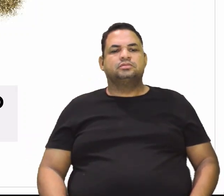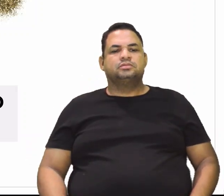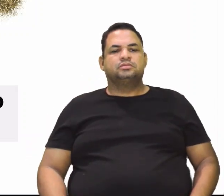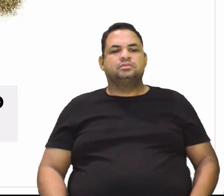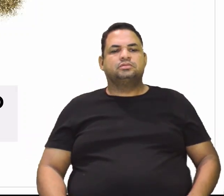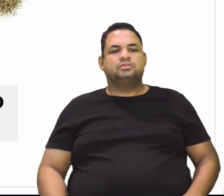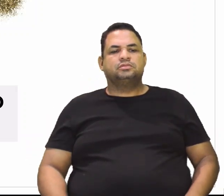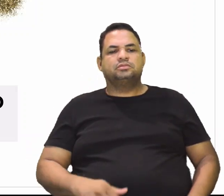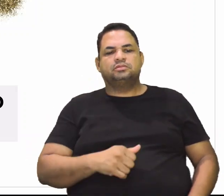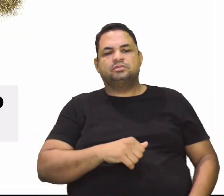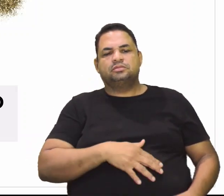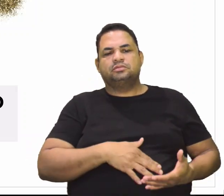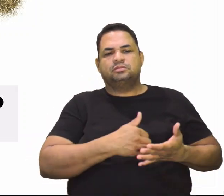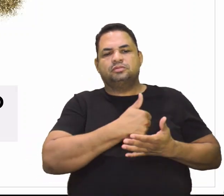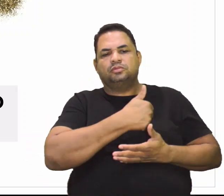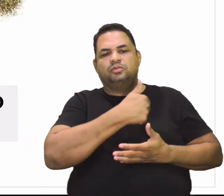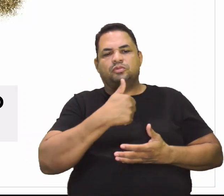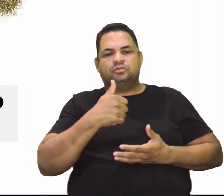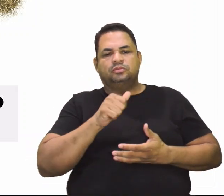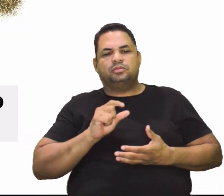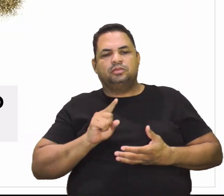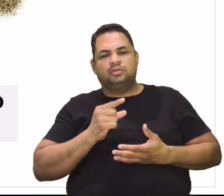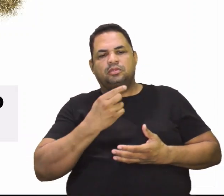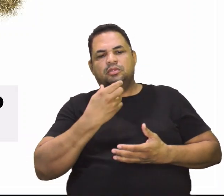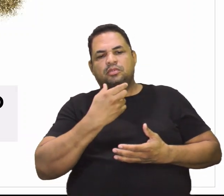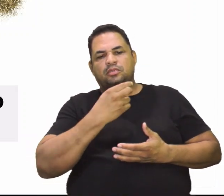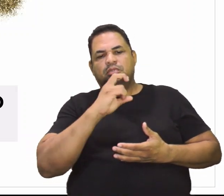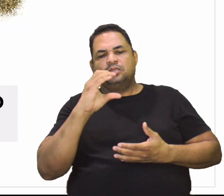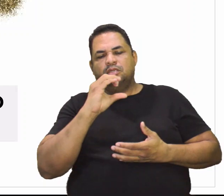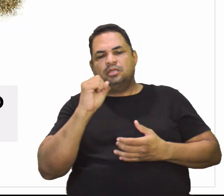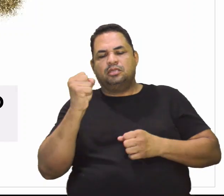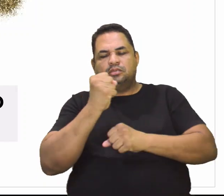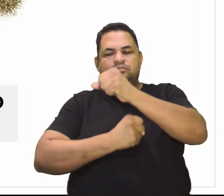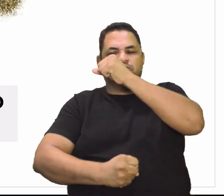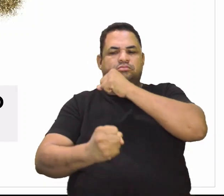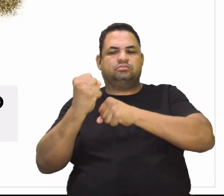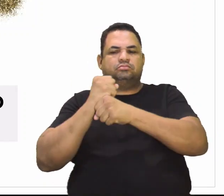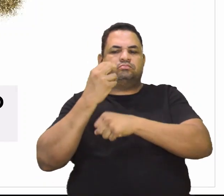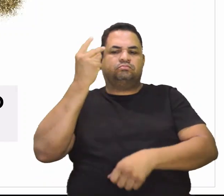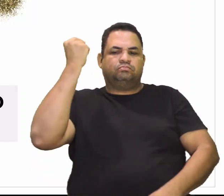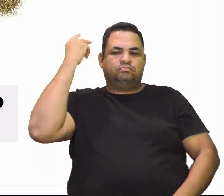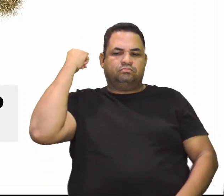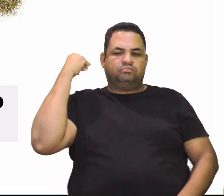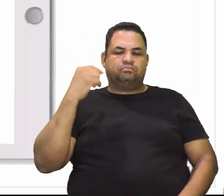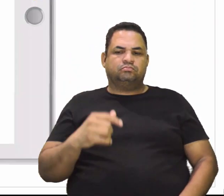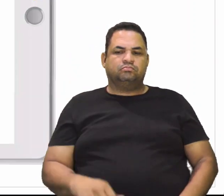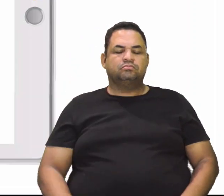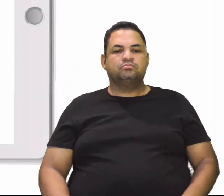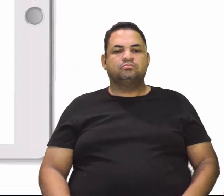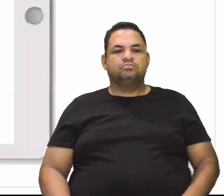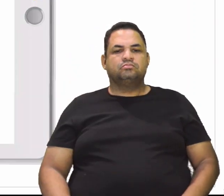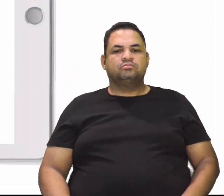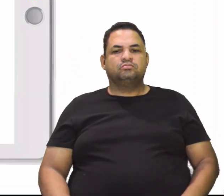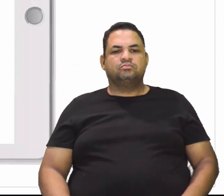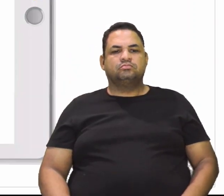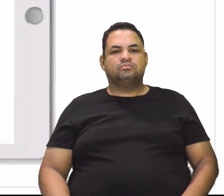de 11.500 anos. Aí, esse fóssil vai ser